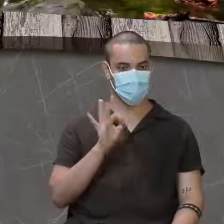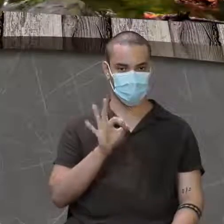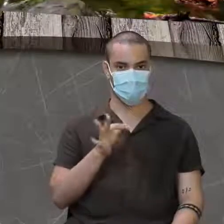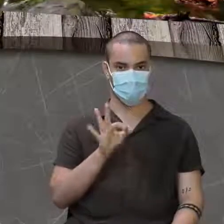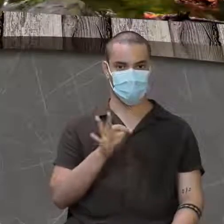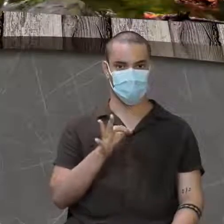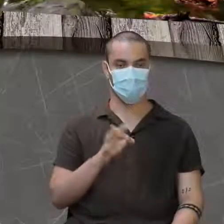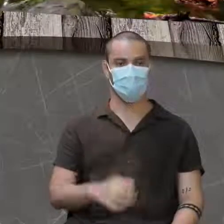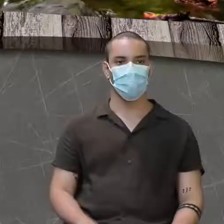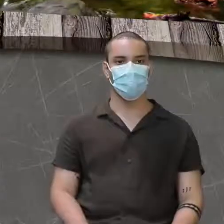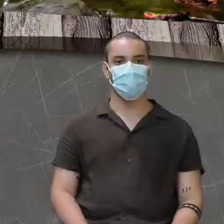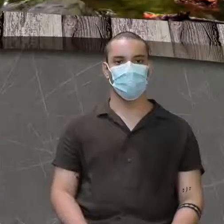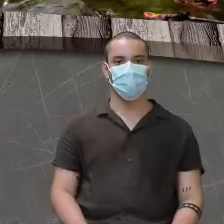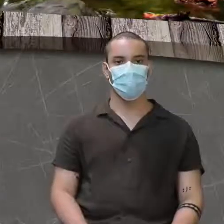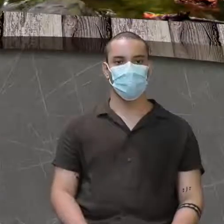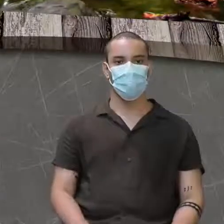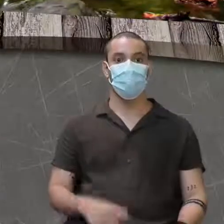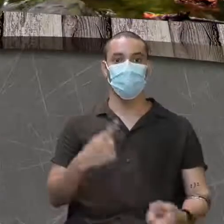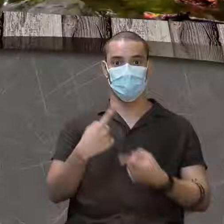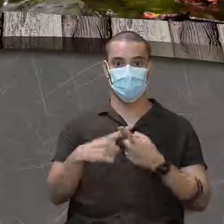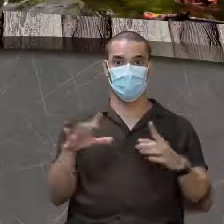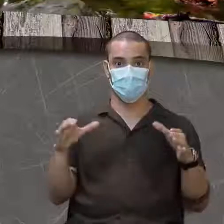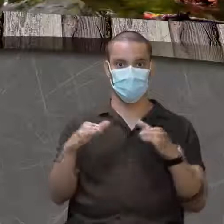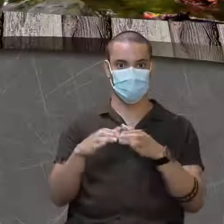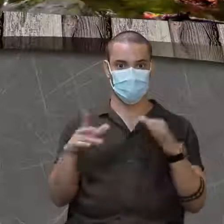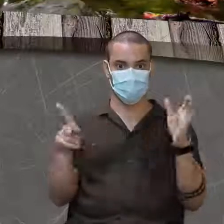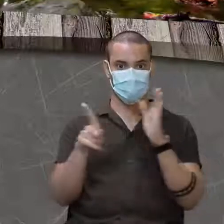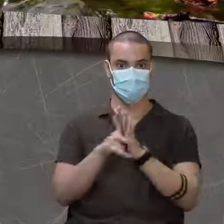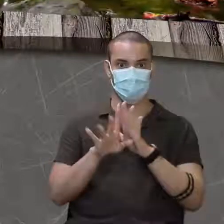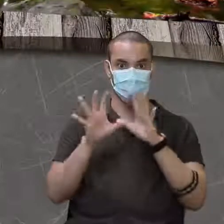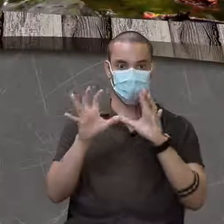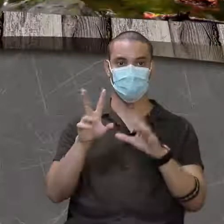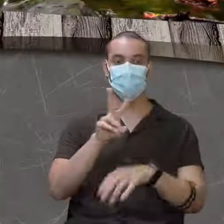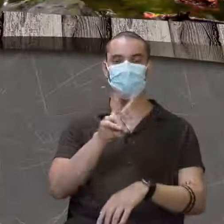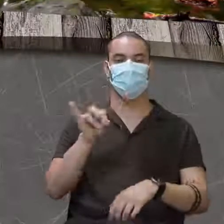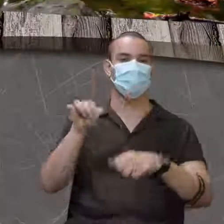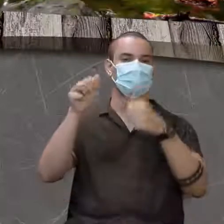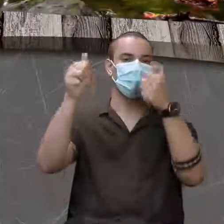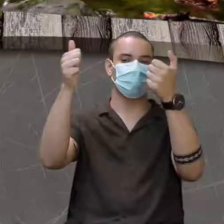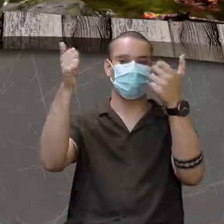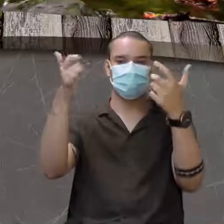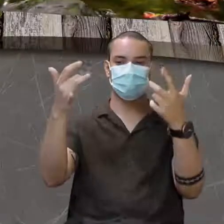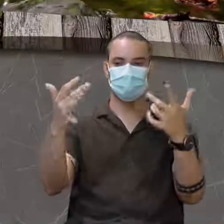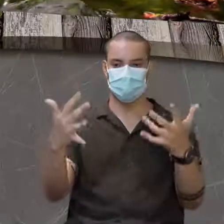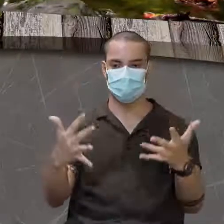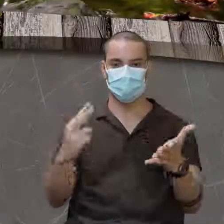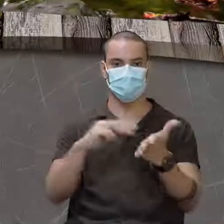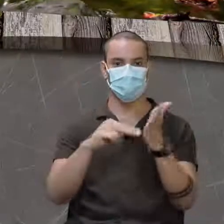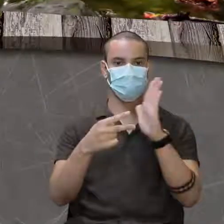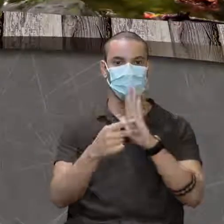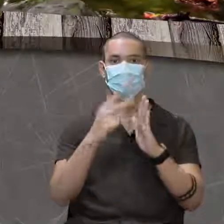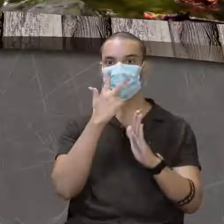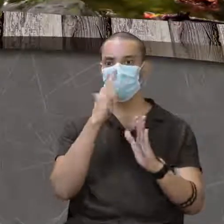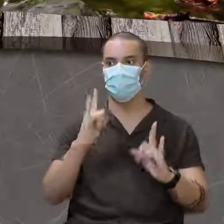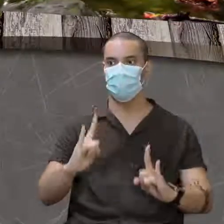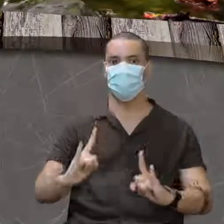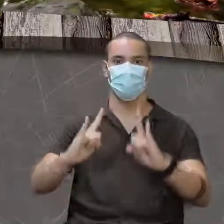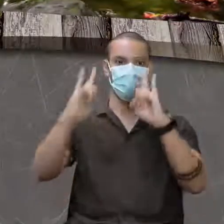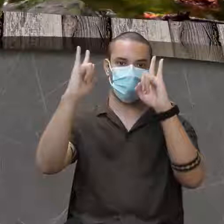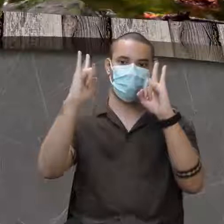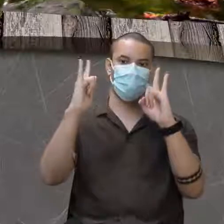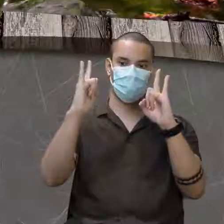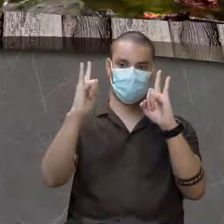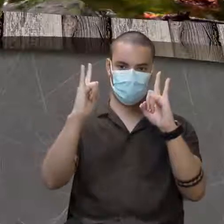Sim, esses nichos ecológicos vão deixar bem distribuído, é como se fosse um prédio.